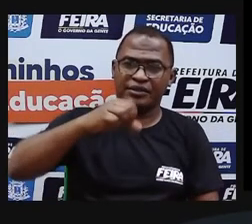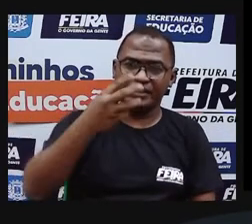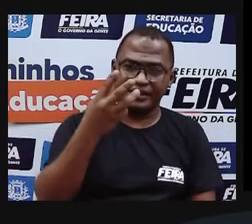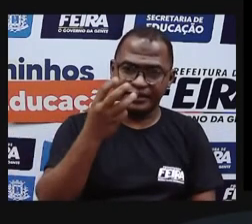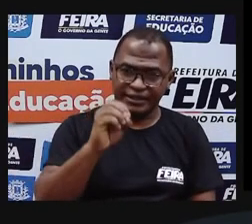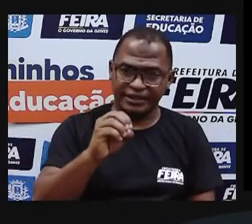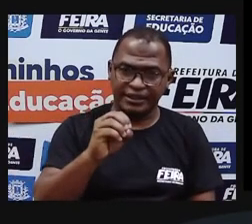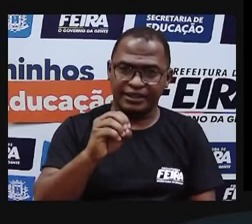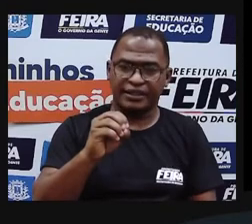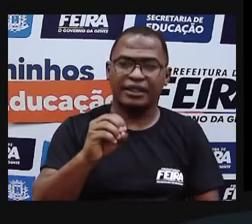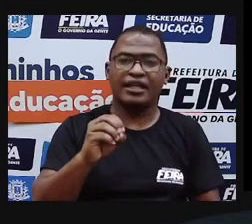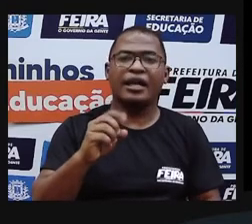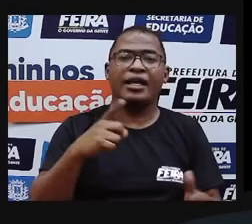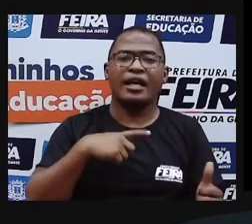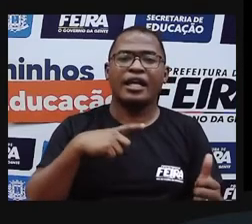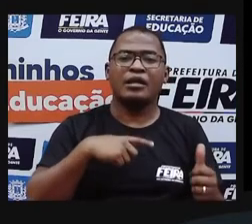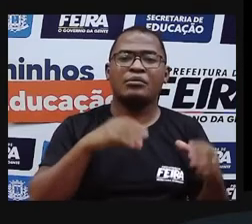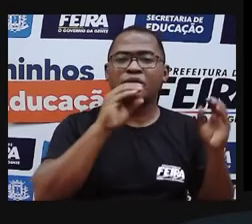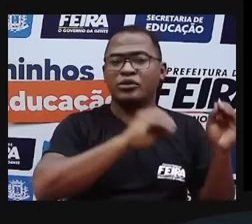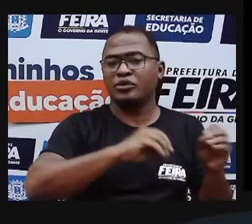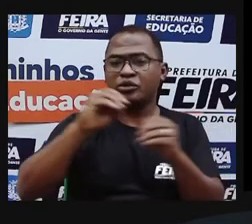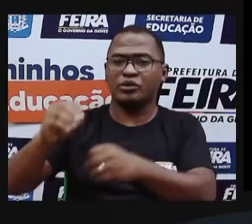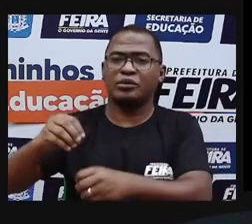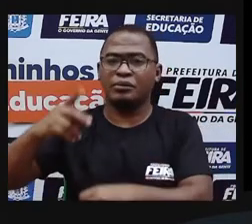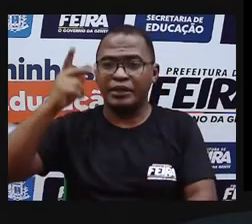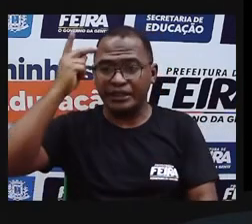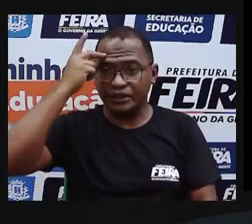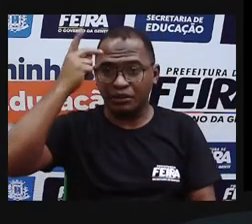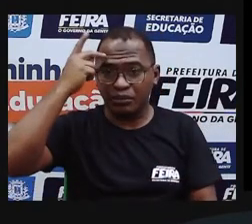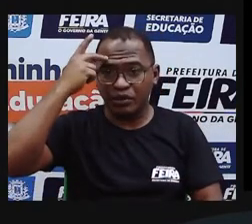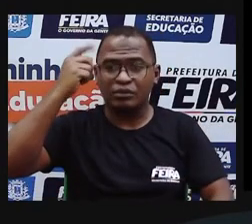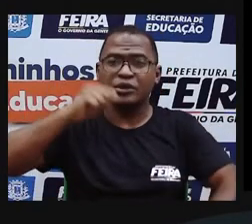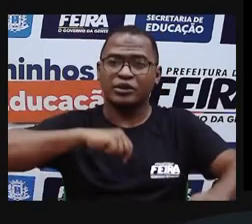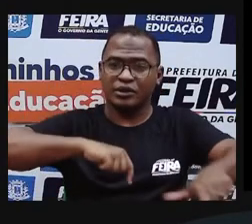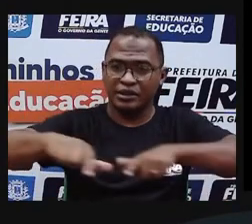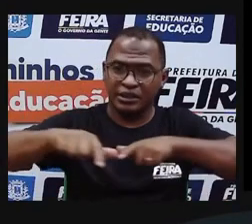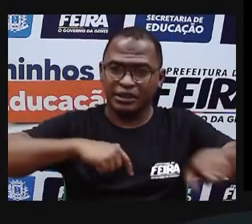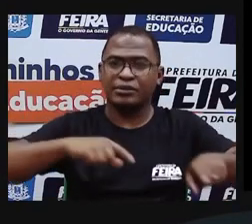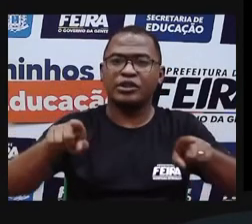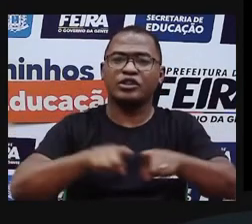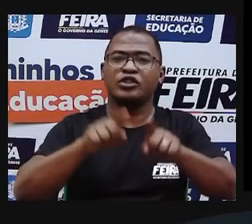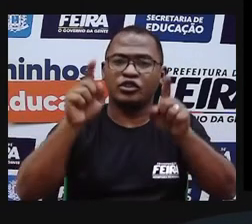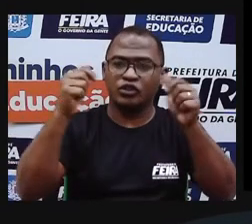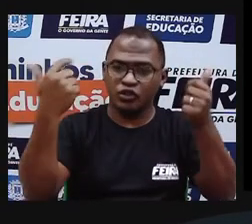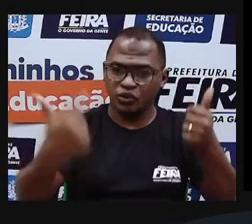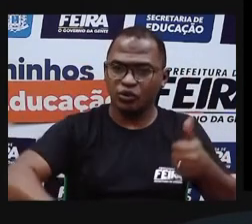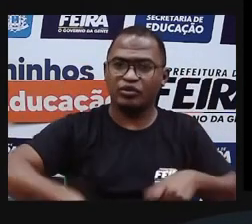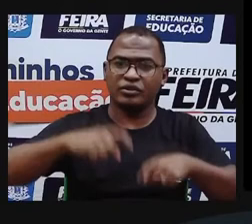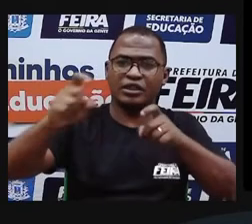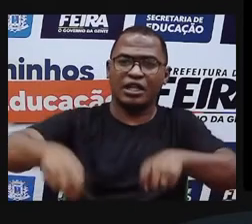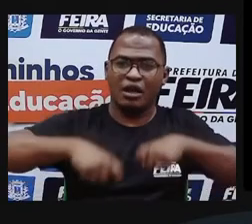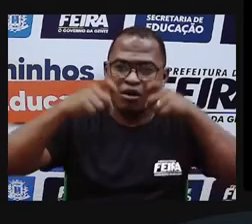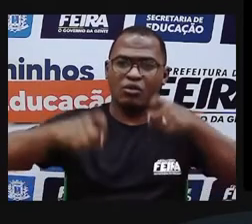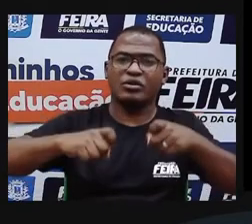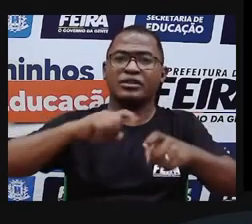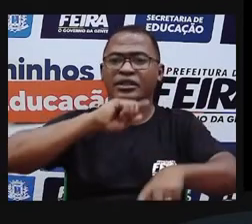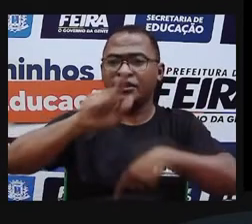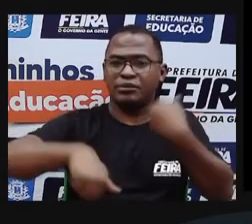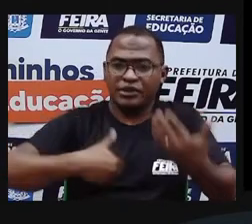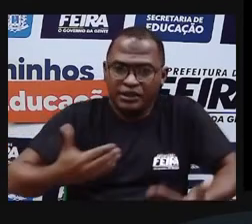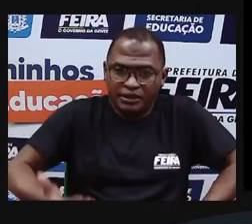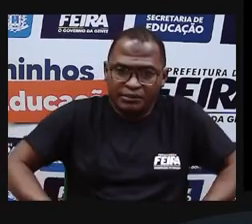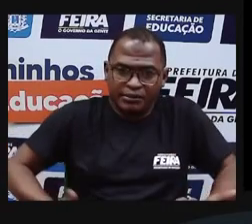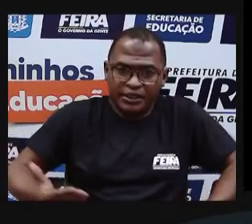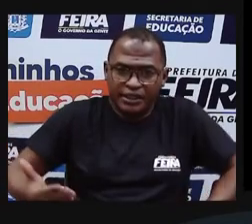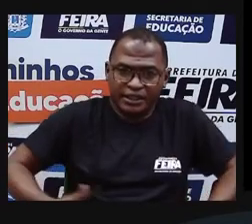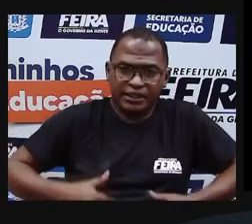onde Carolina trabalhava como lavradora também, e em seguida foi ser empregada doméstica. Com 23 anos,